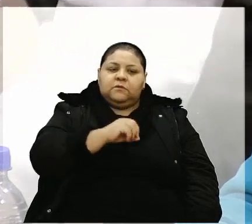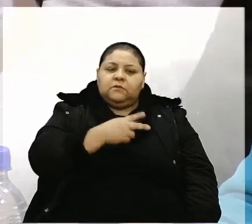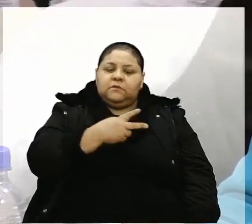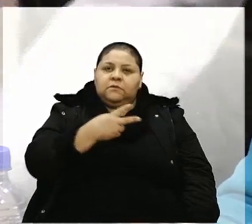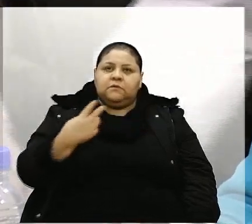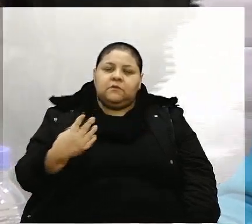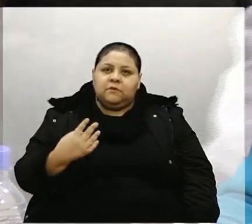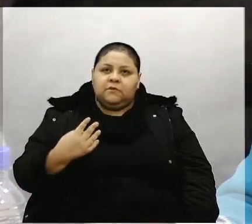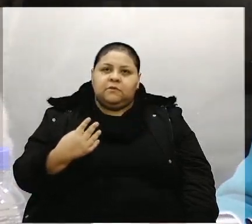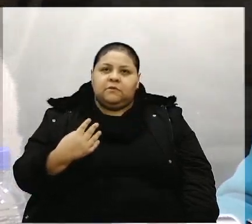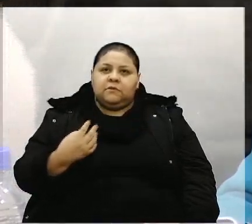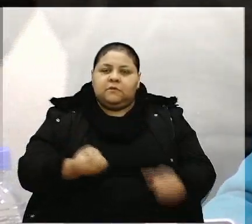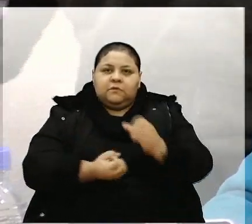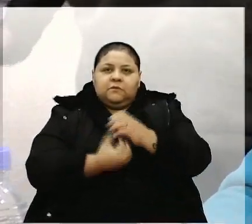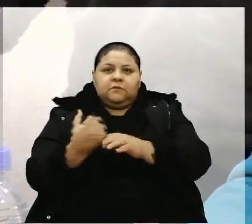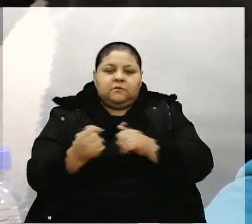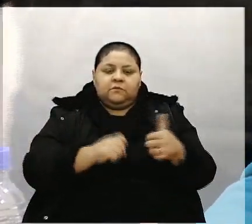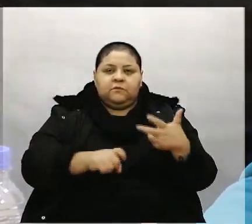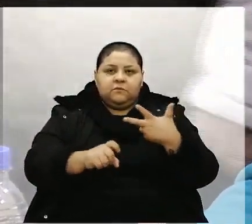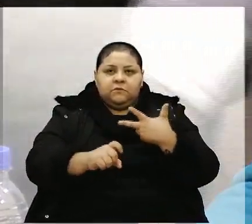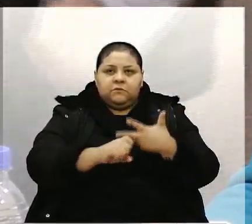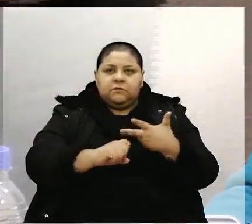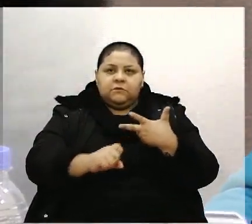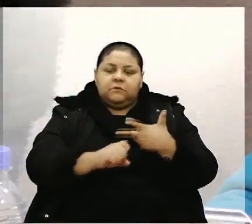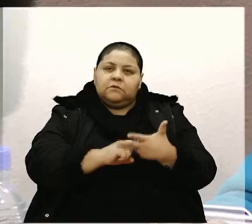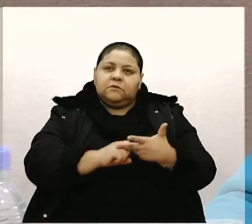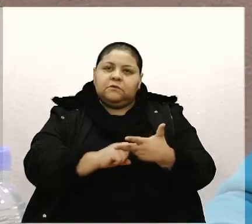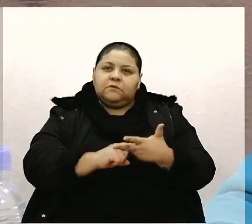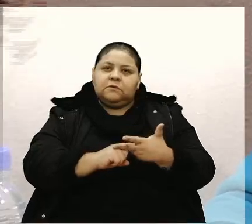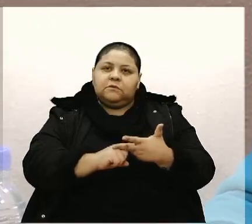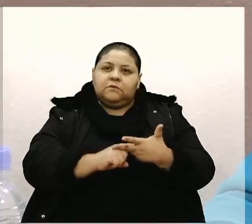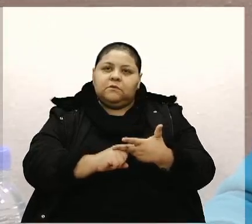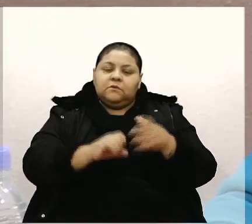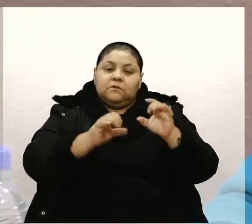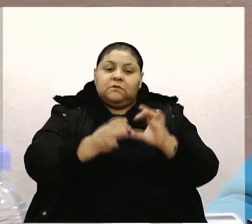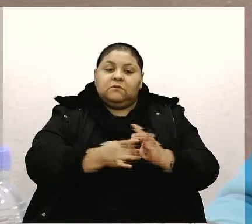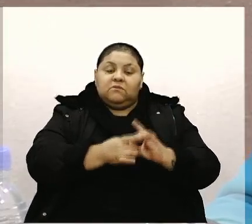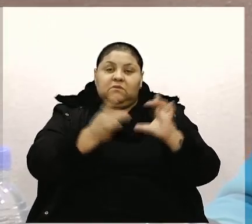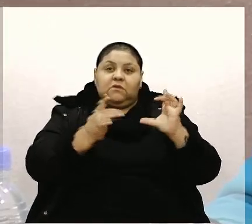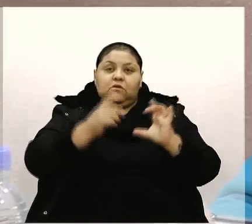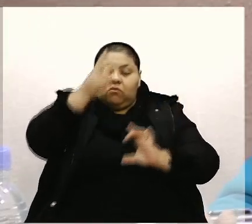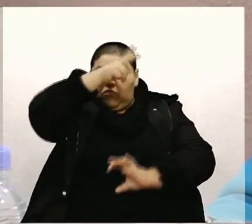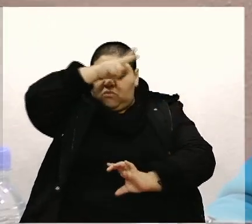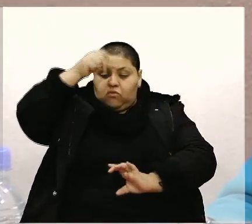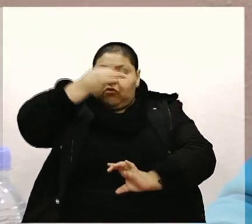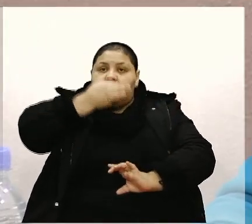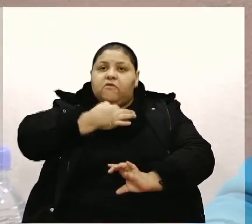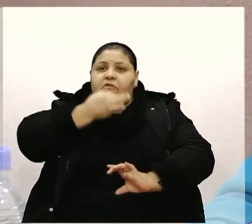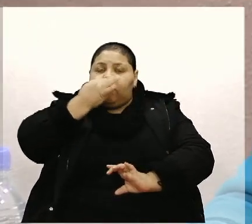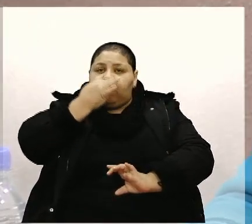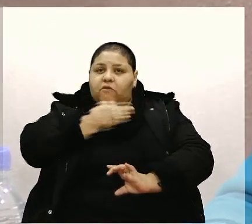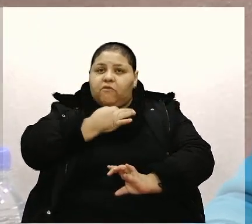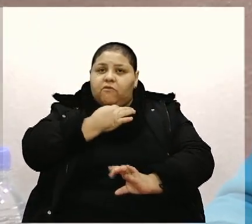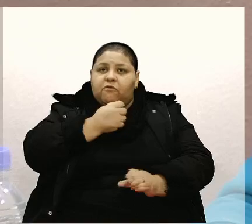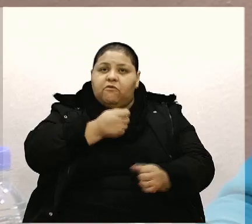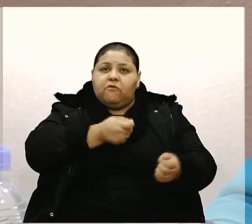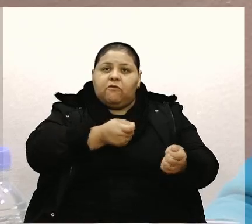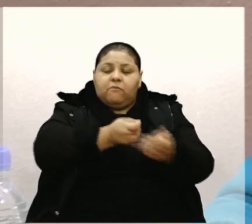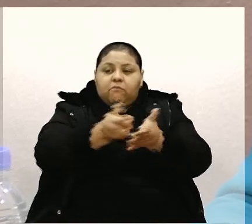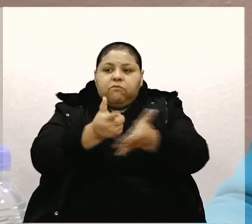189/2024, de autoria do Poder Executivo, que desafeta e autoriza o município de Caxias do Sul a alienar imóveis urbanos de